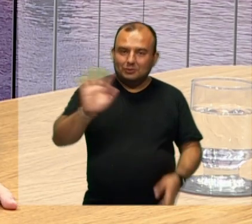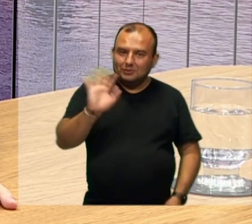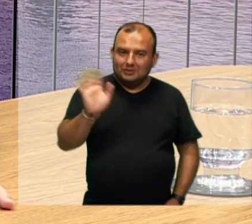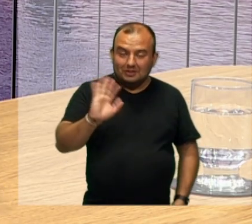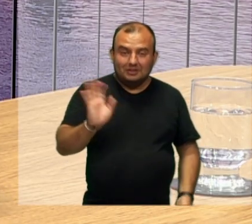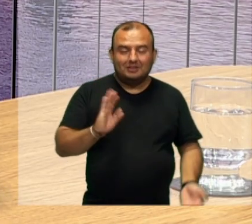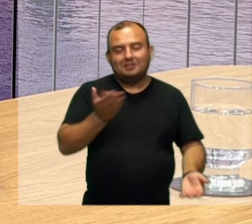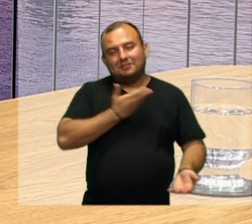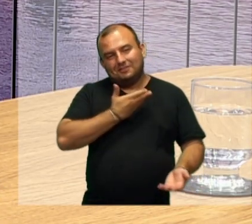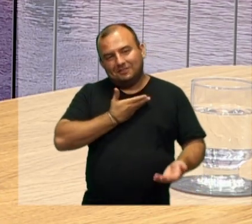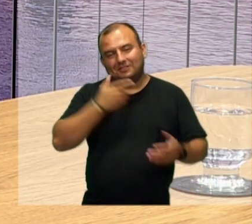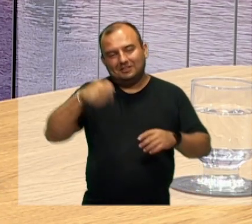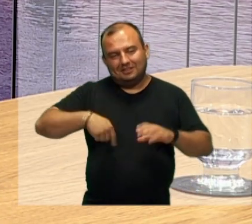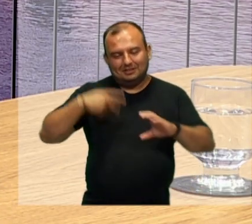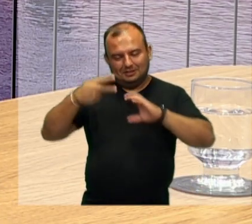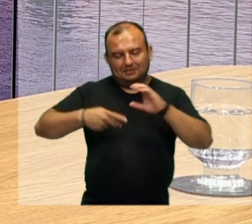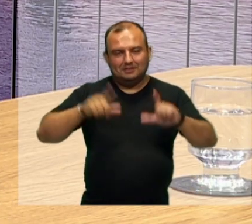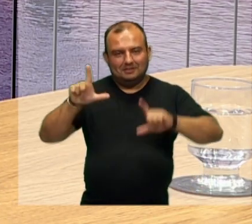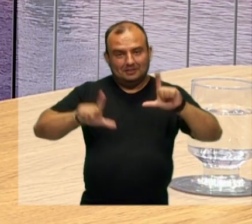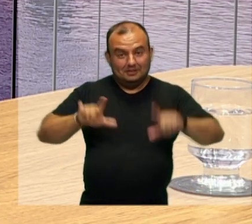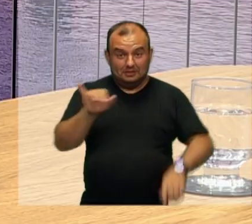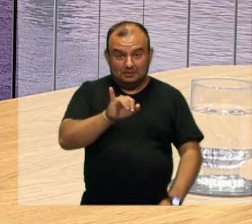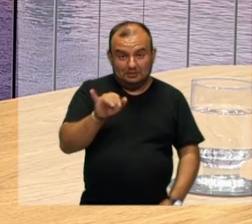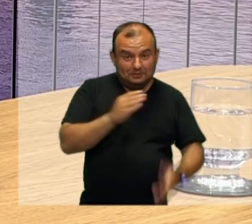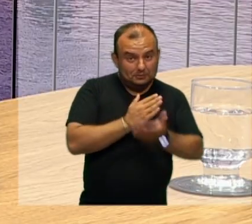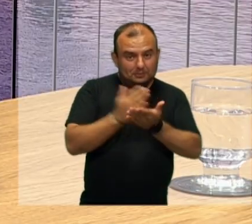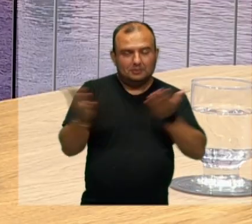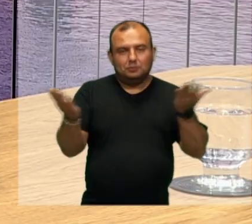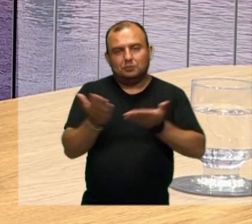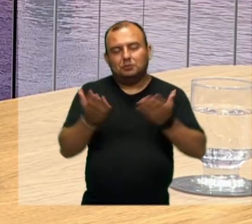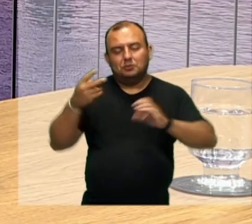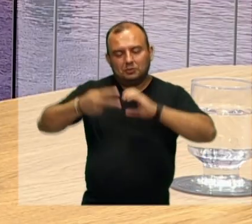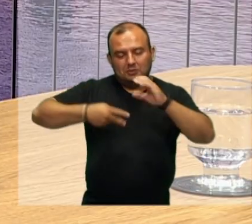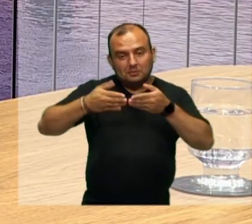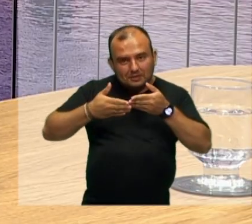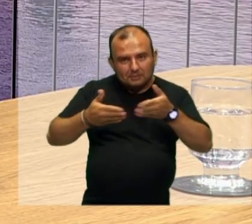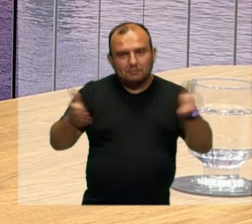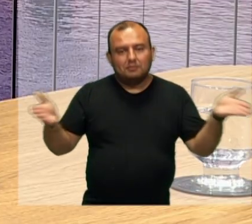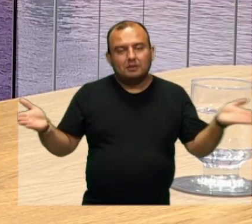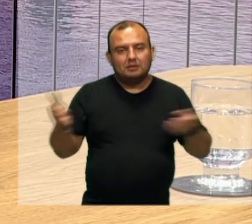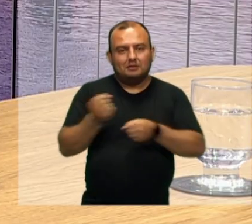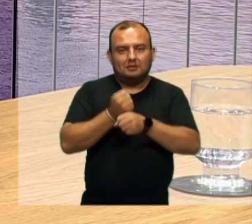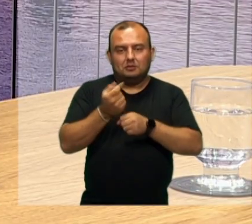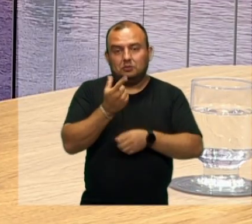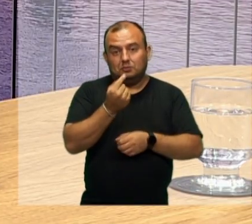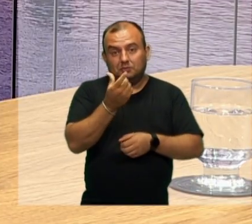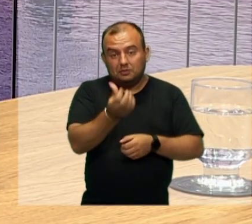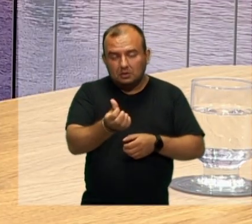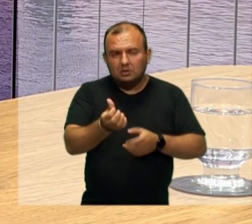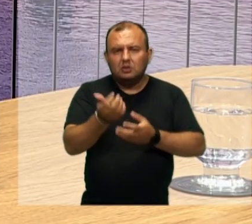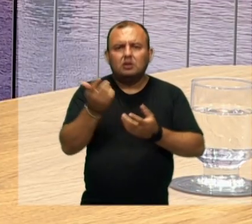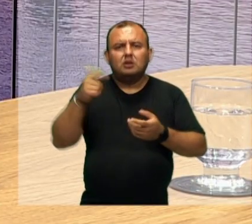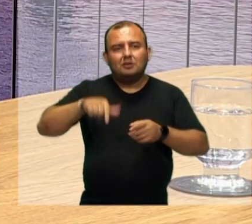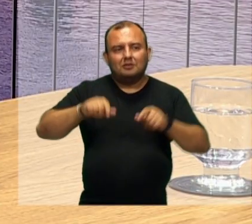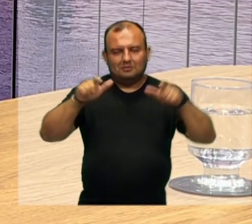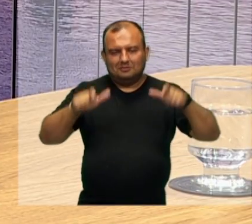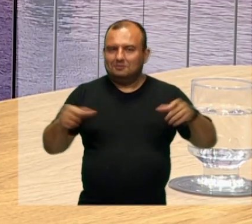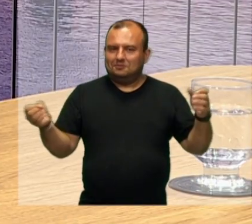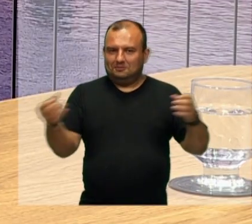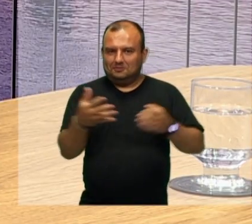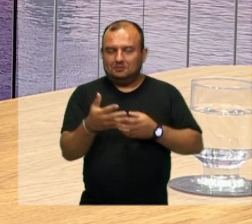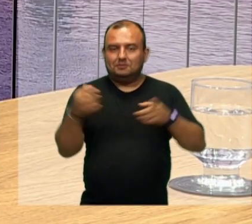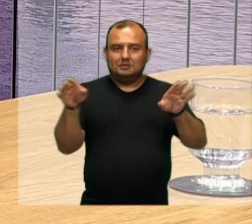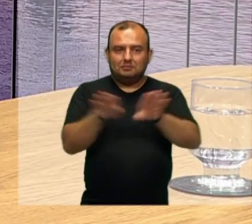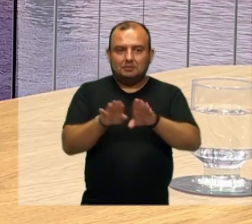Olá, amigos e amigas da TV Câmara Itajaí. Começa agora mais um Câmara Aberta em 2026. Com um novo cenário,